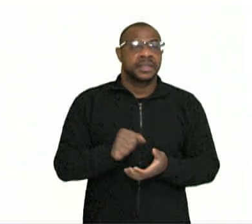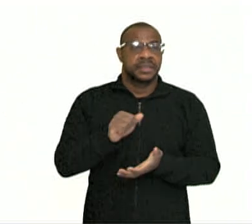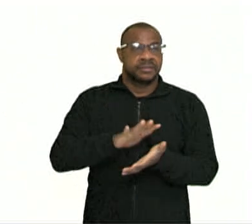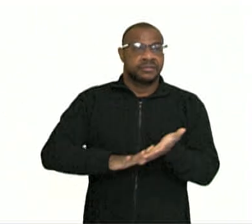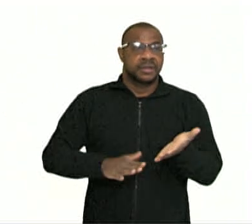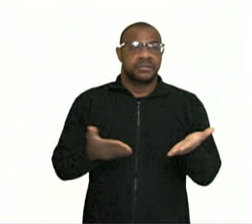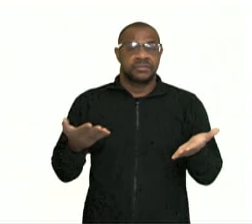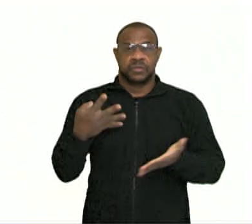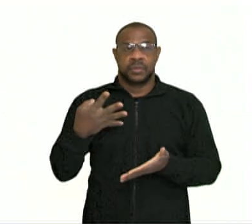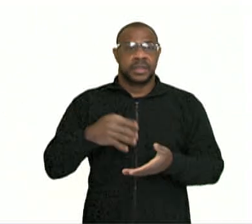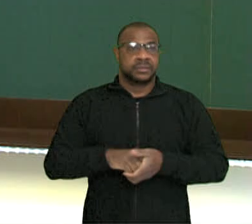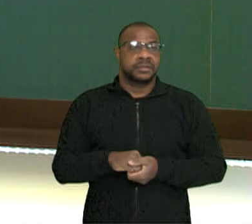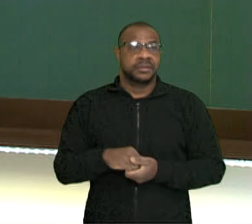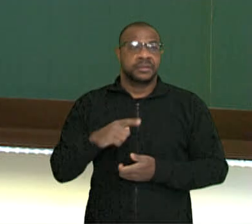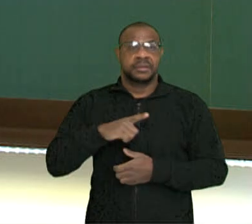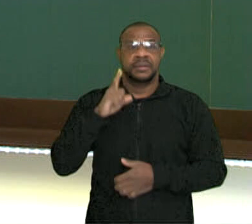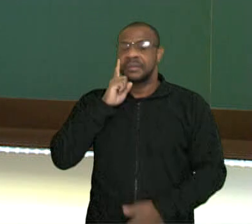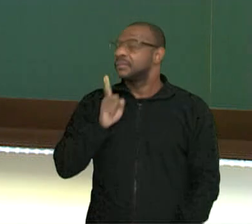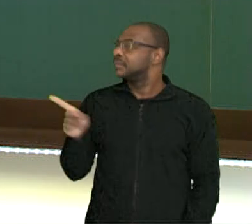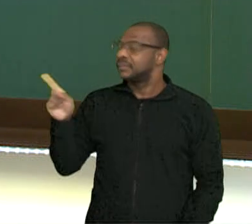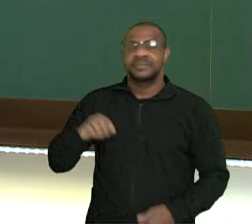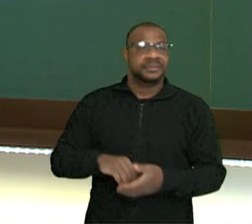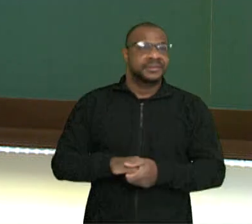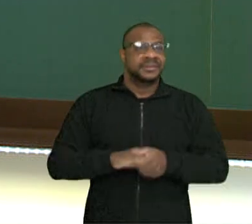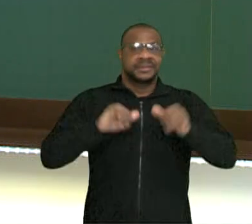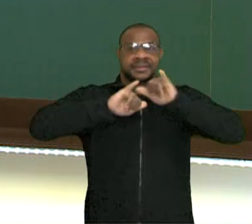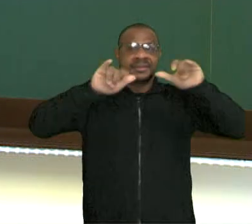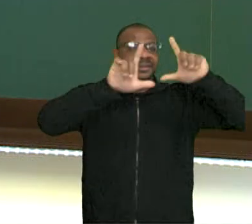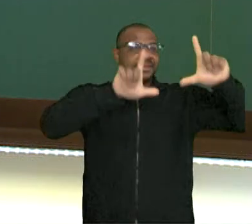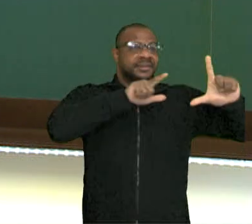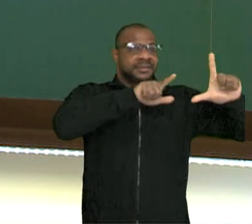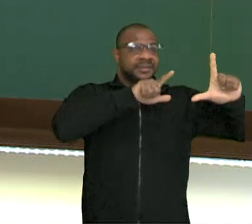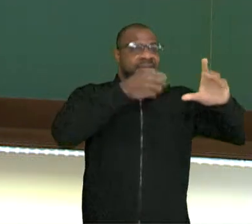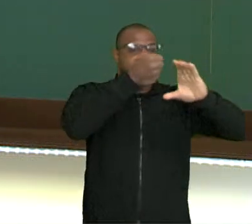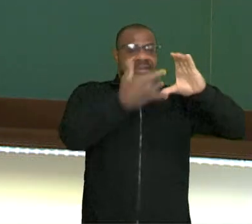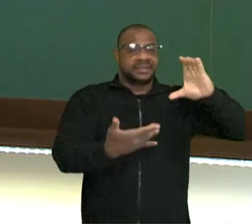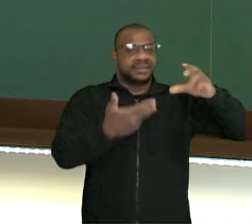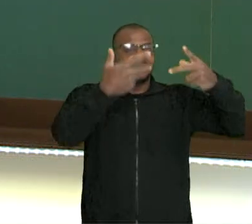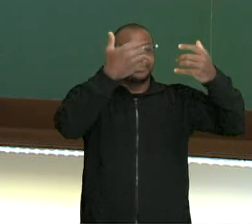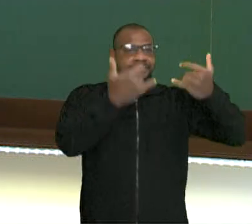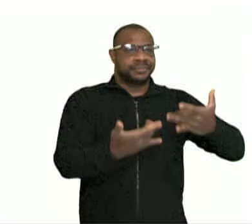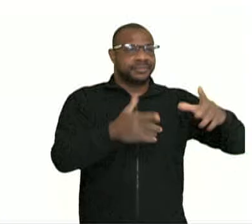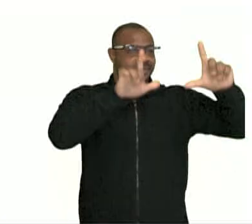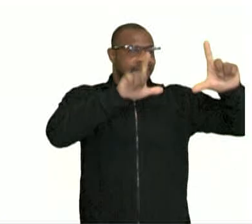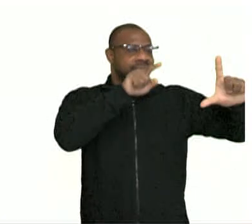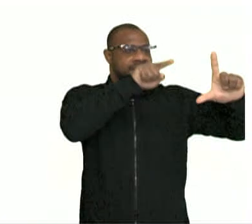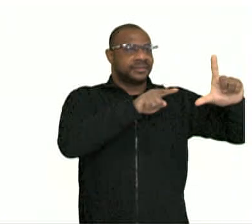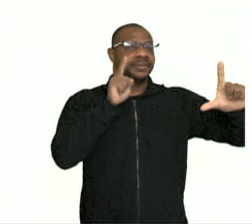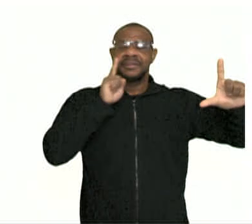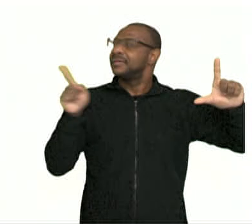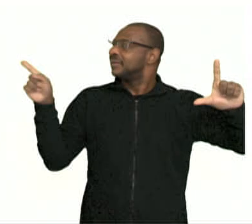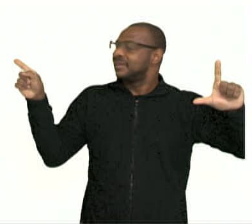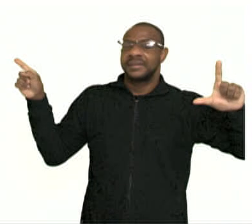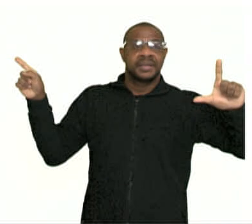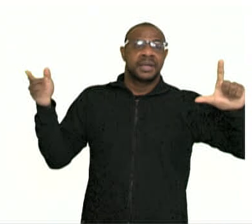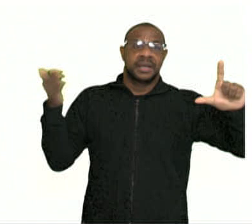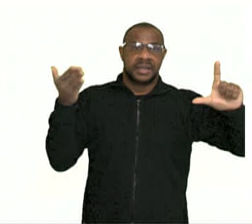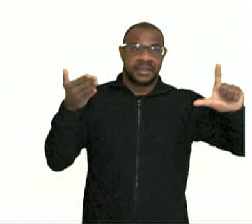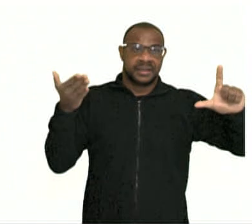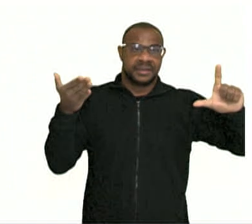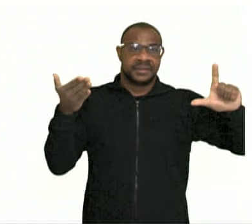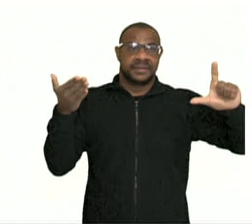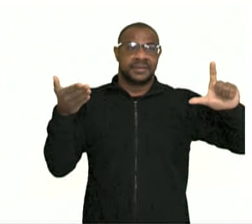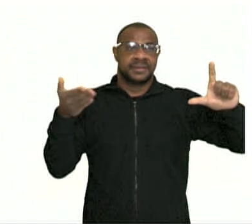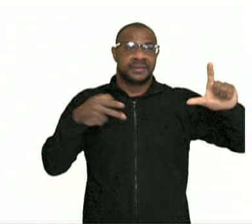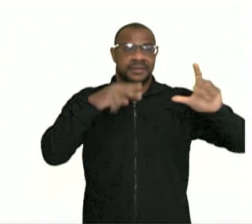atividade 4, eu já coloquei aqui, ó, um panfleto com essas características. Então, a partir da leitura do